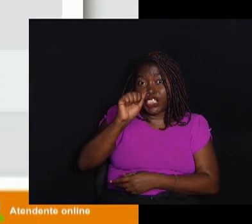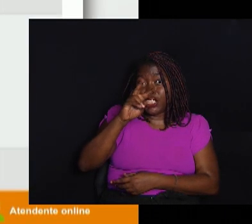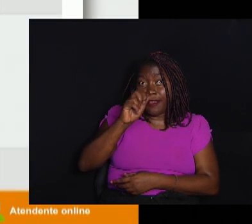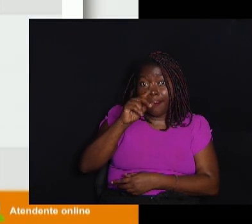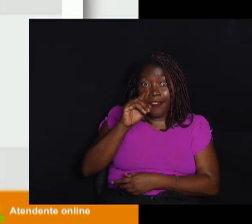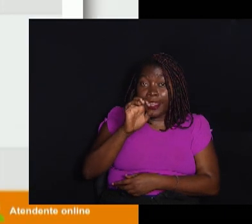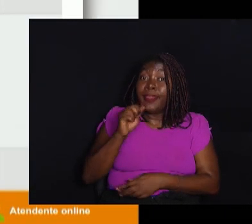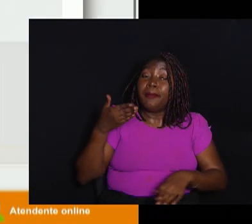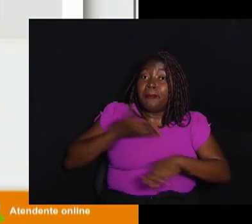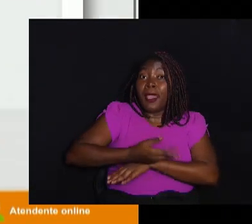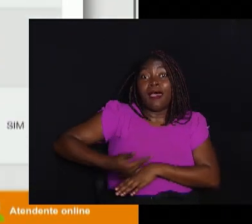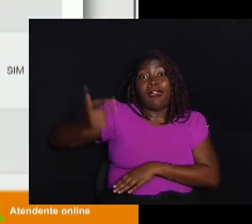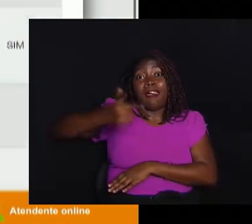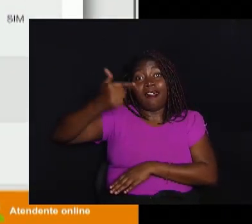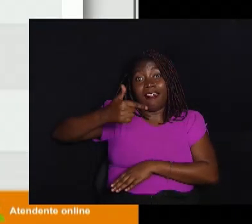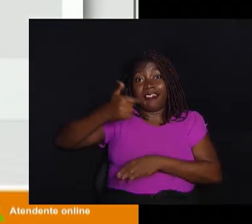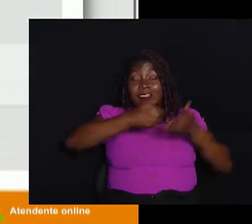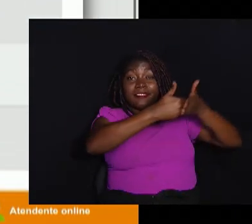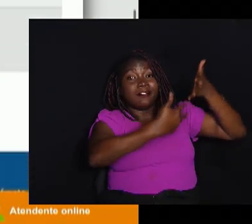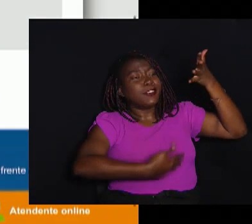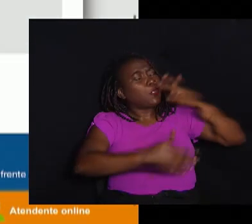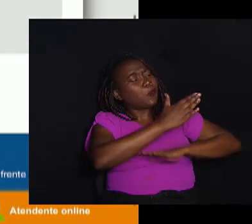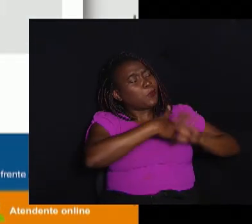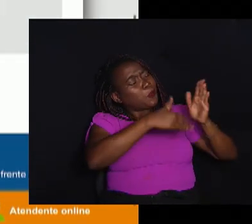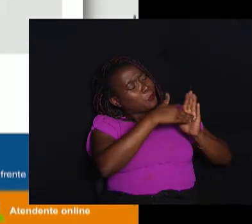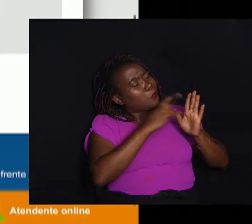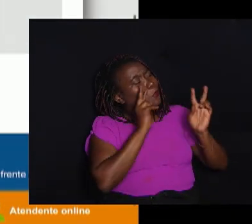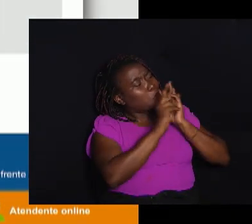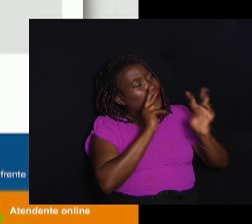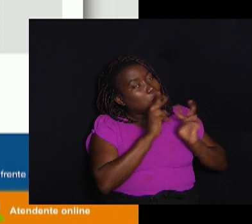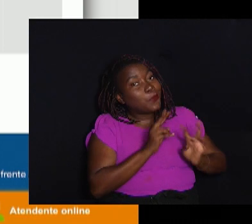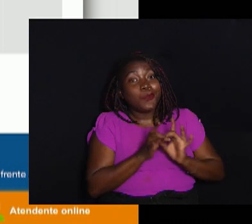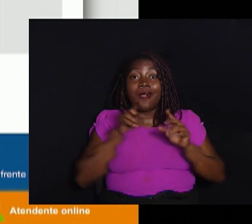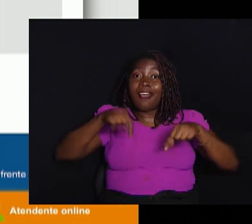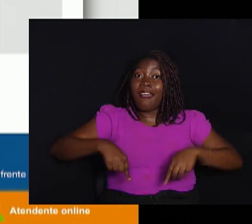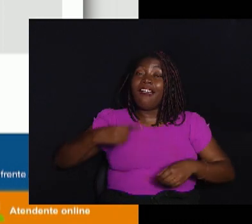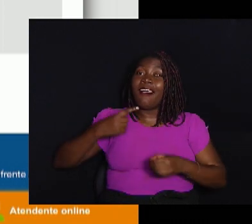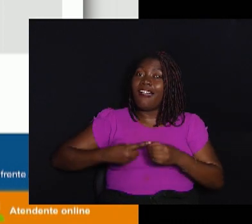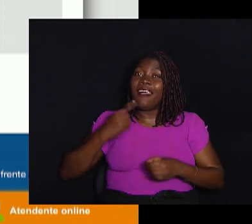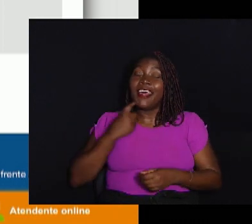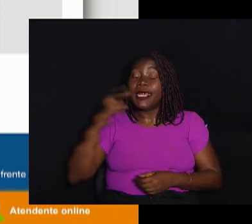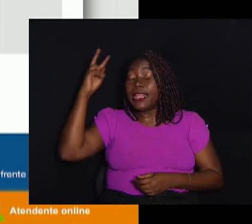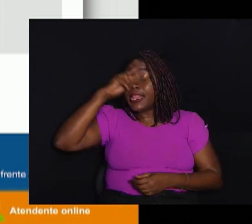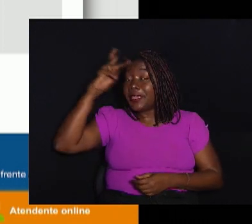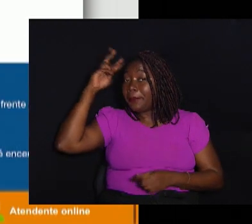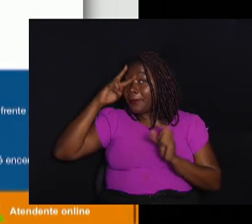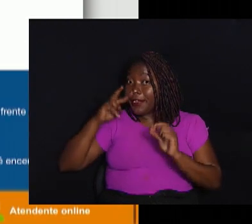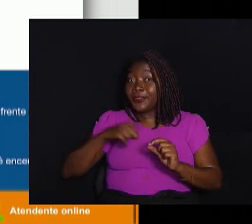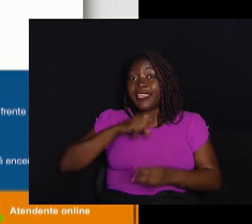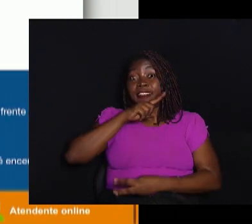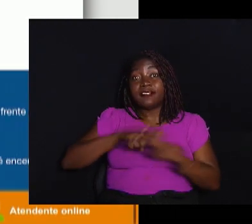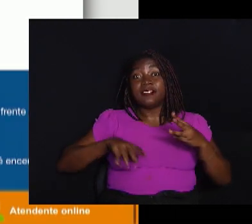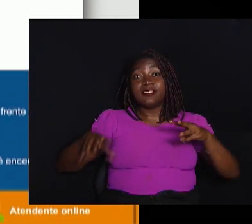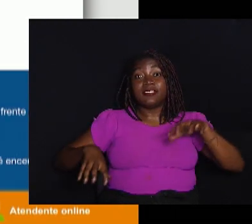pode entrar aqui e conferir todas as vagas que estão disponíveis para a cidade de Campinas. Lembrando, hein, gente, tem 3 unidades